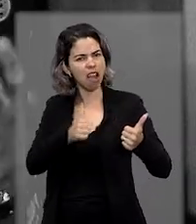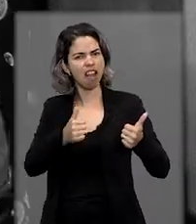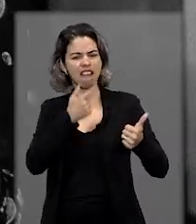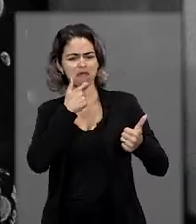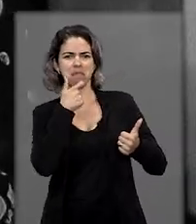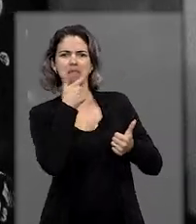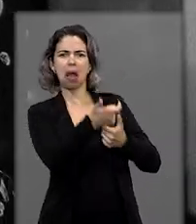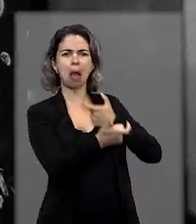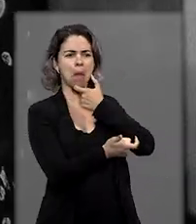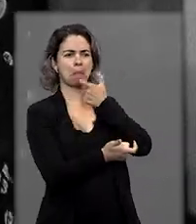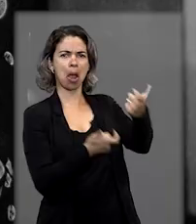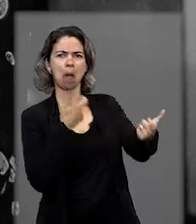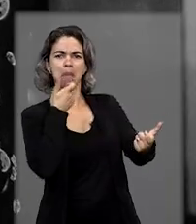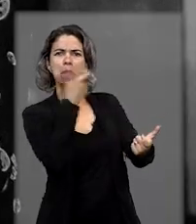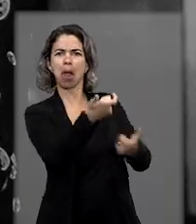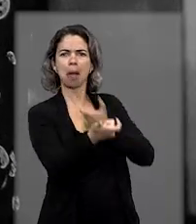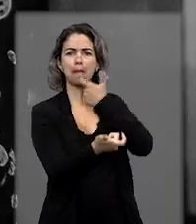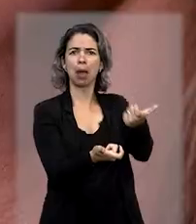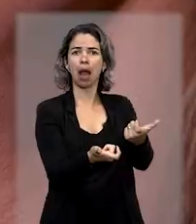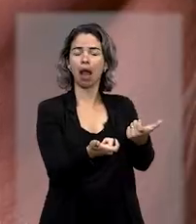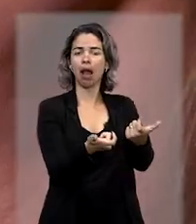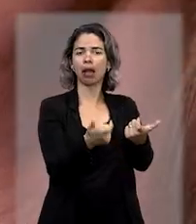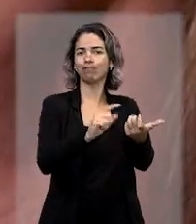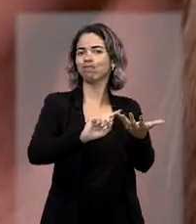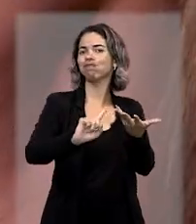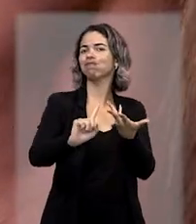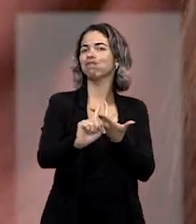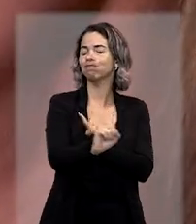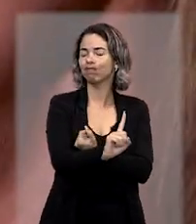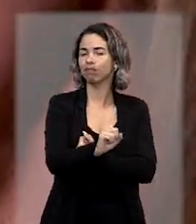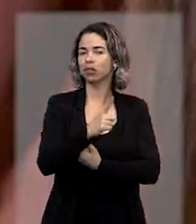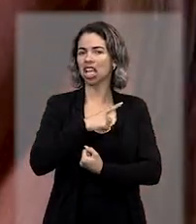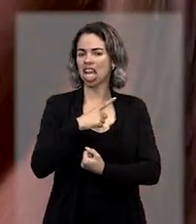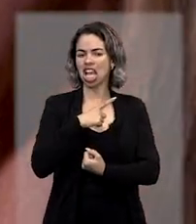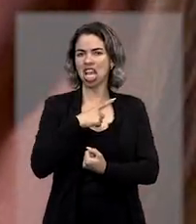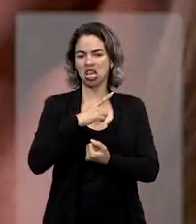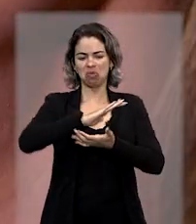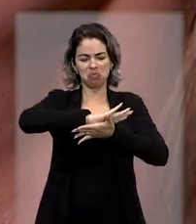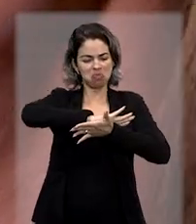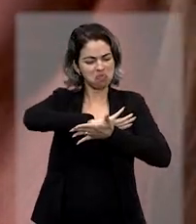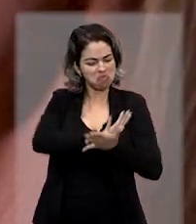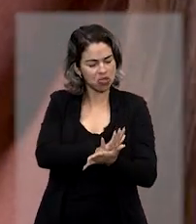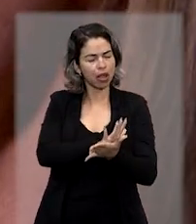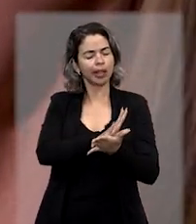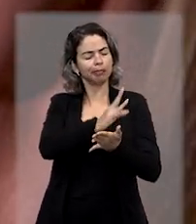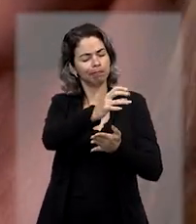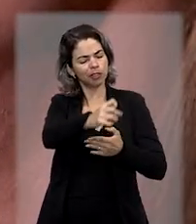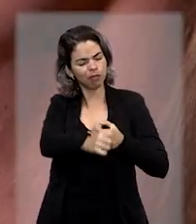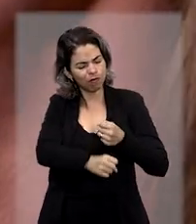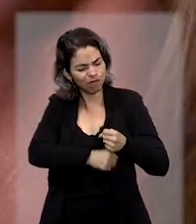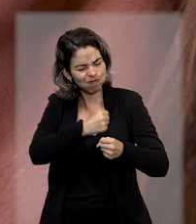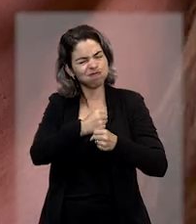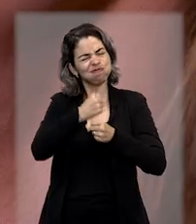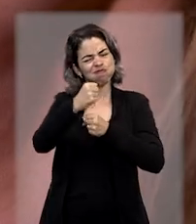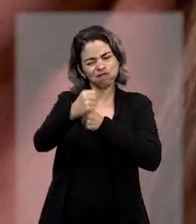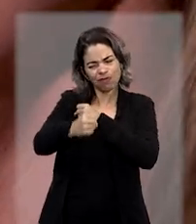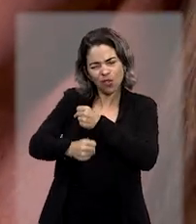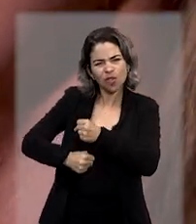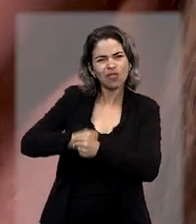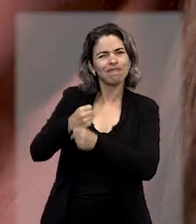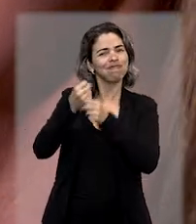chamadas dos mais variados nomes humilhadas ano após anos